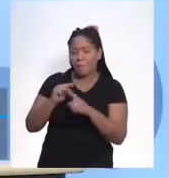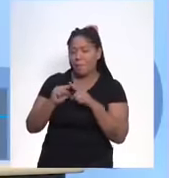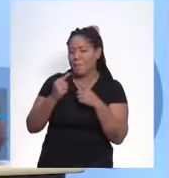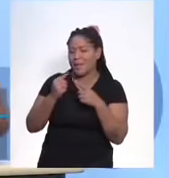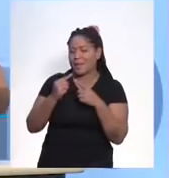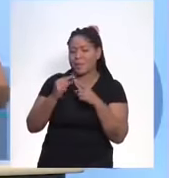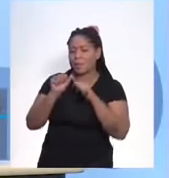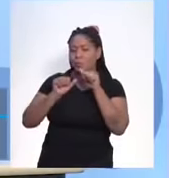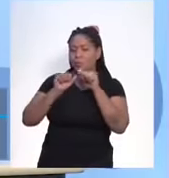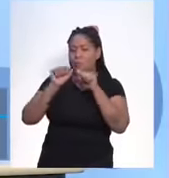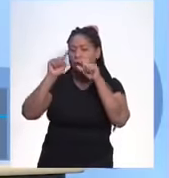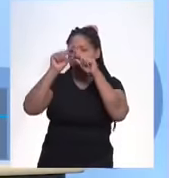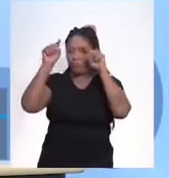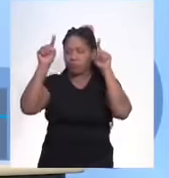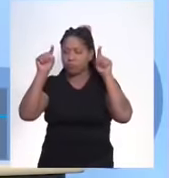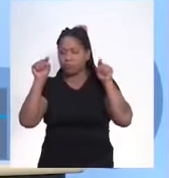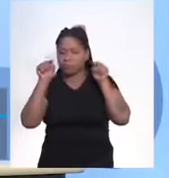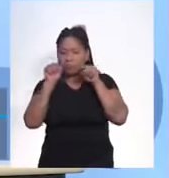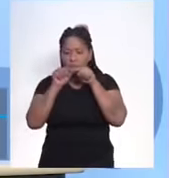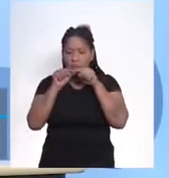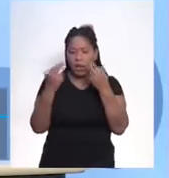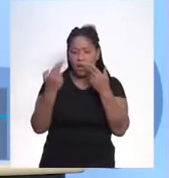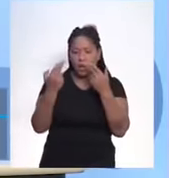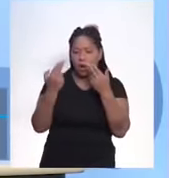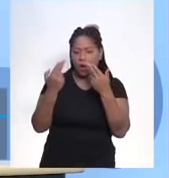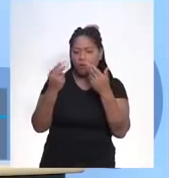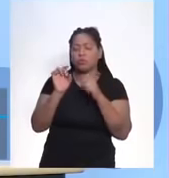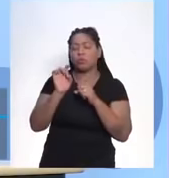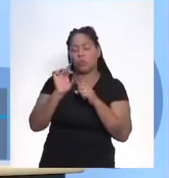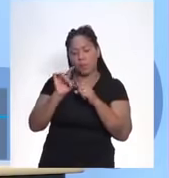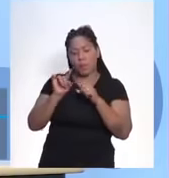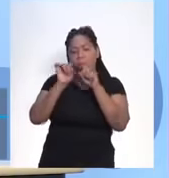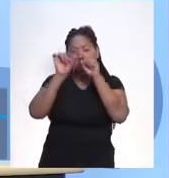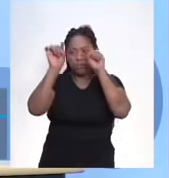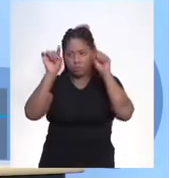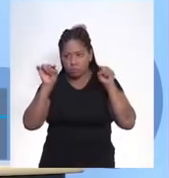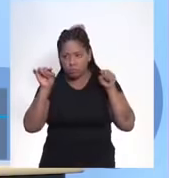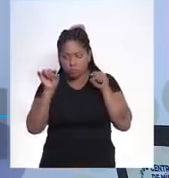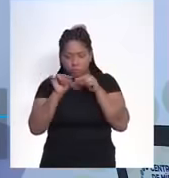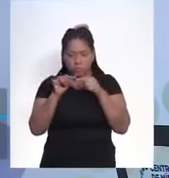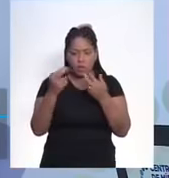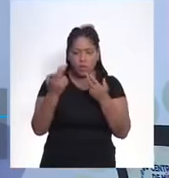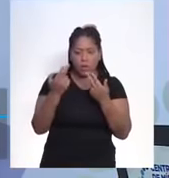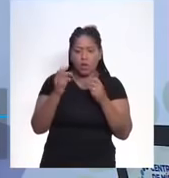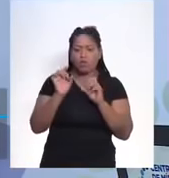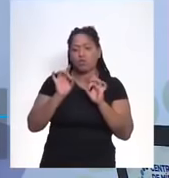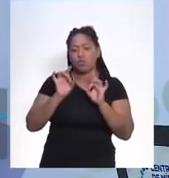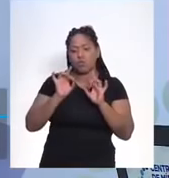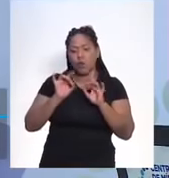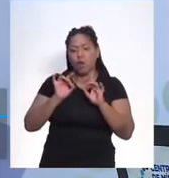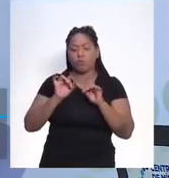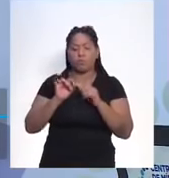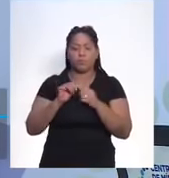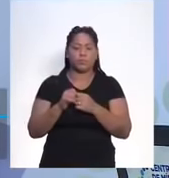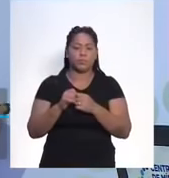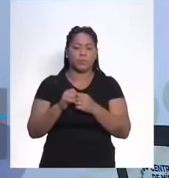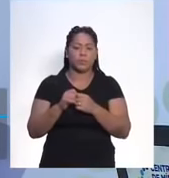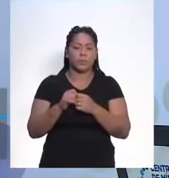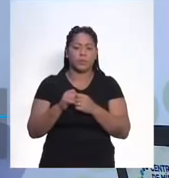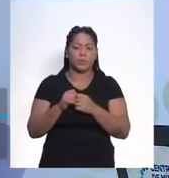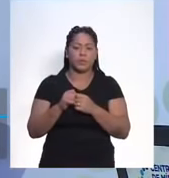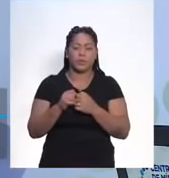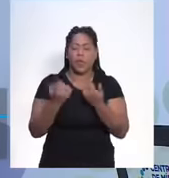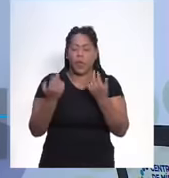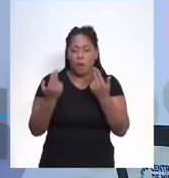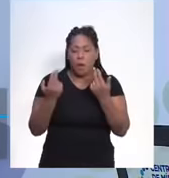dele né ele manda nessa mato o mesmo tamanho inclusive É isso mesmo ele permanece com os mesmos lados a mesma área inclusive os